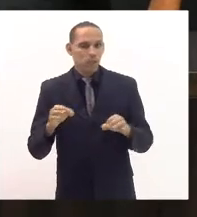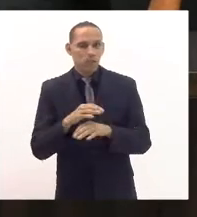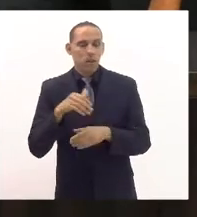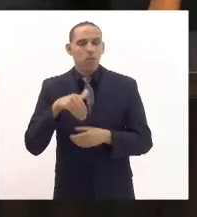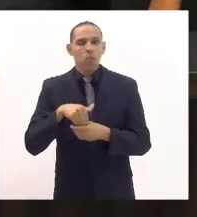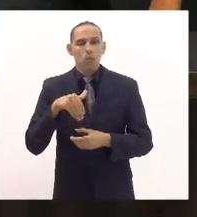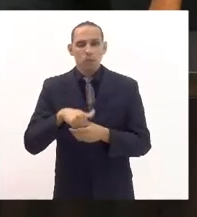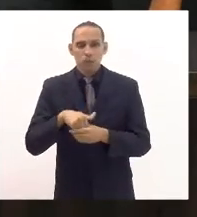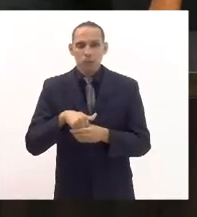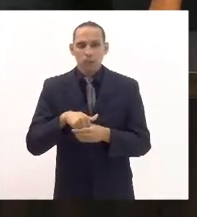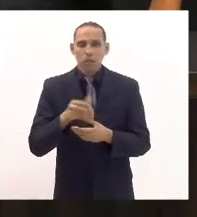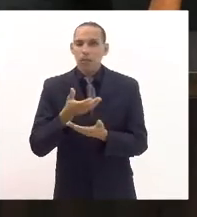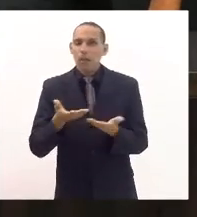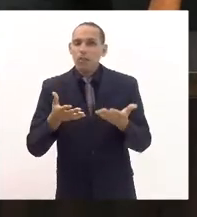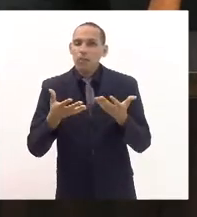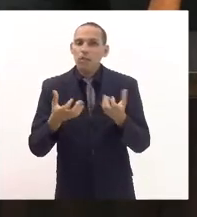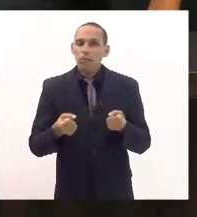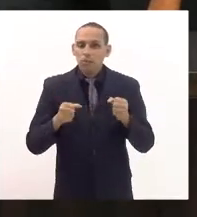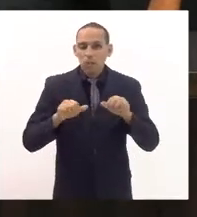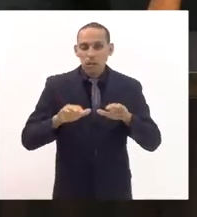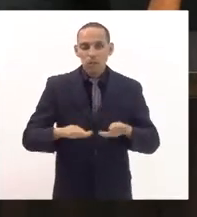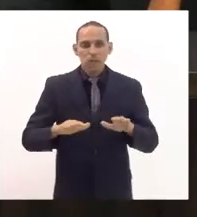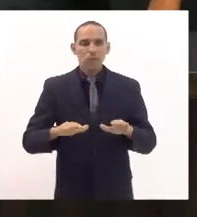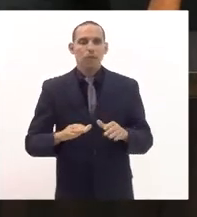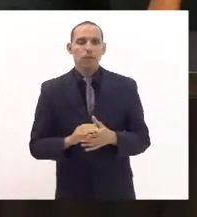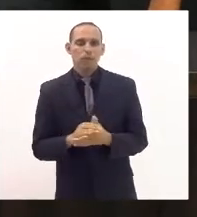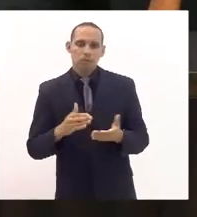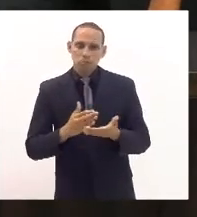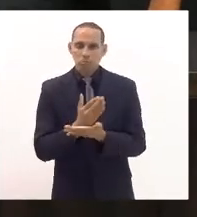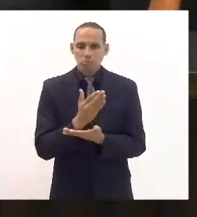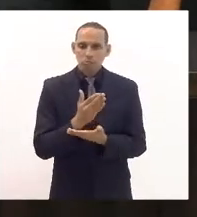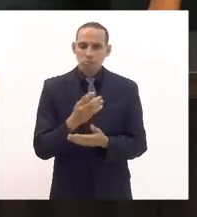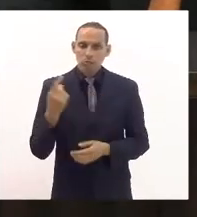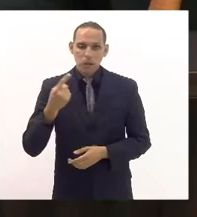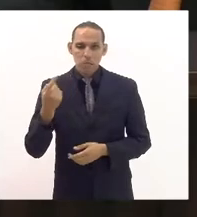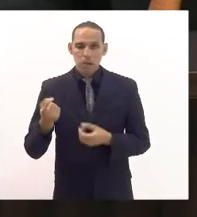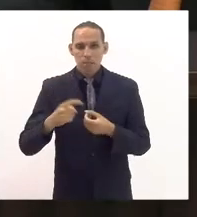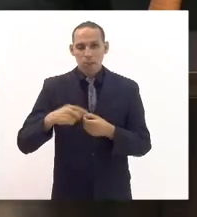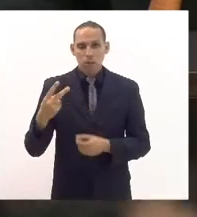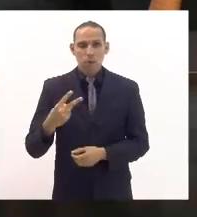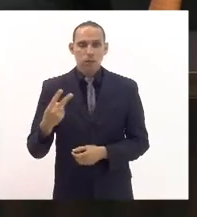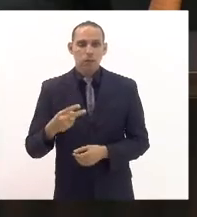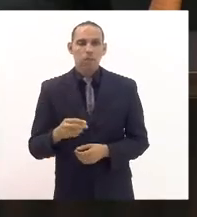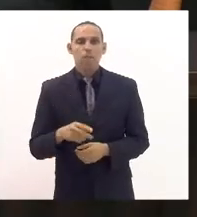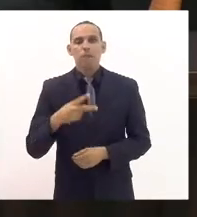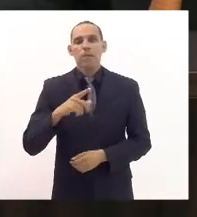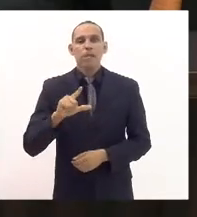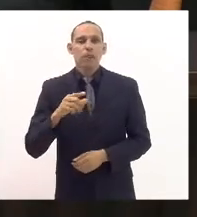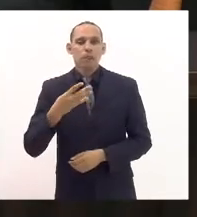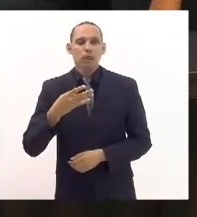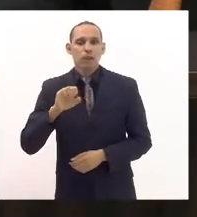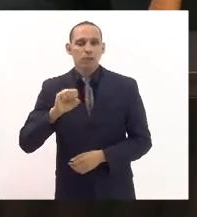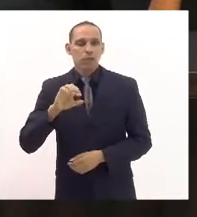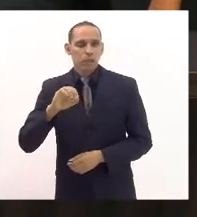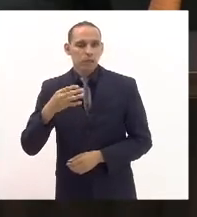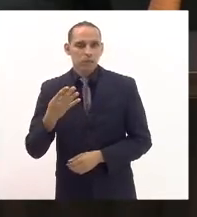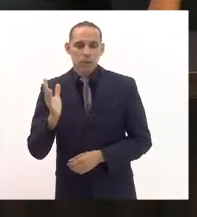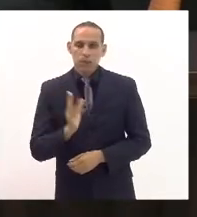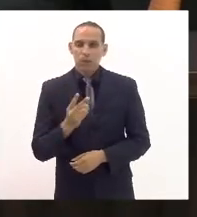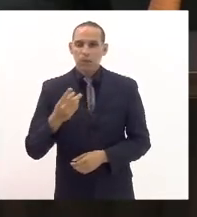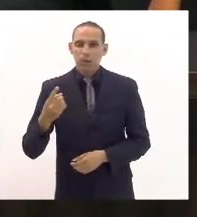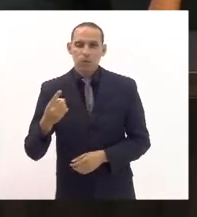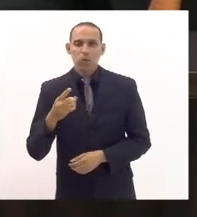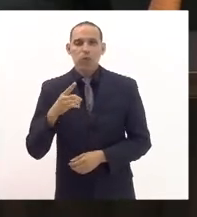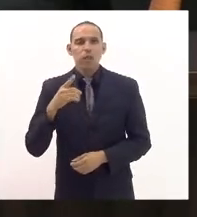a da discussão e votação seus que aprovam permaneçam Como estão aprovado em primeira retorne segunda projeto de lei 4804 de